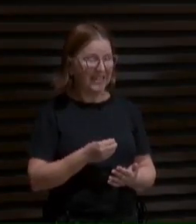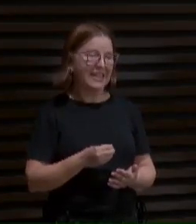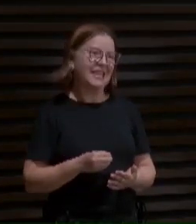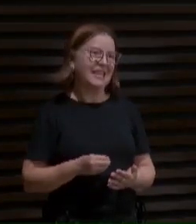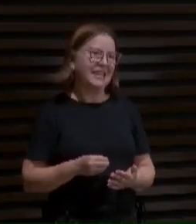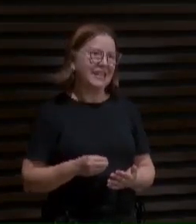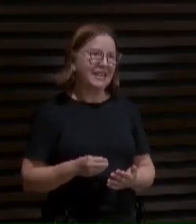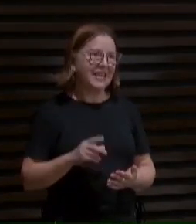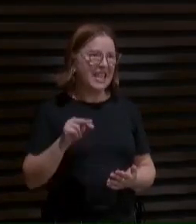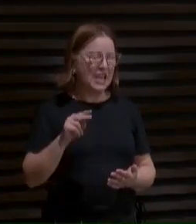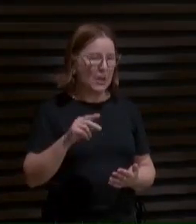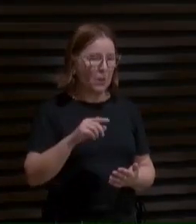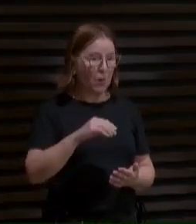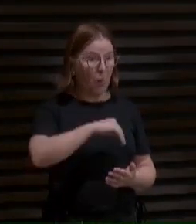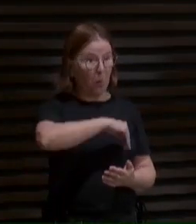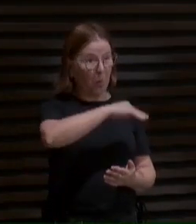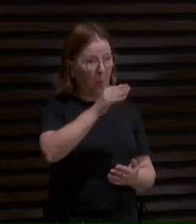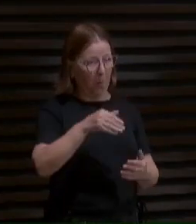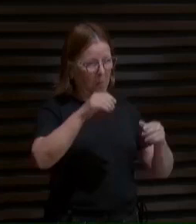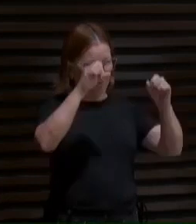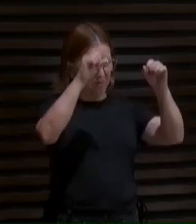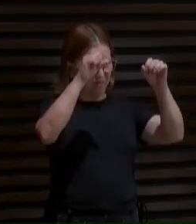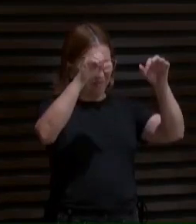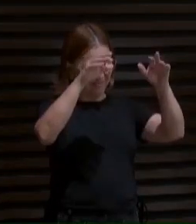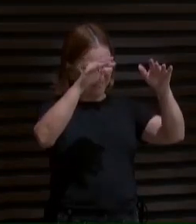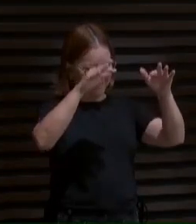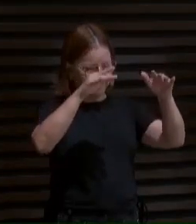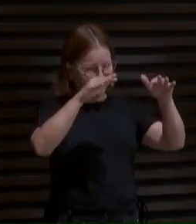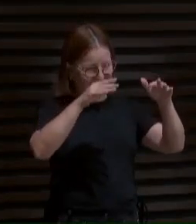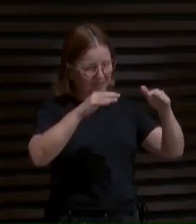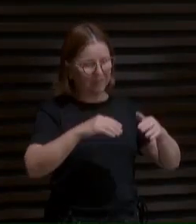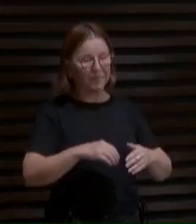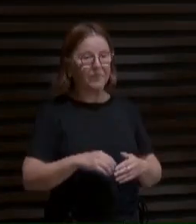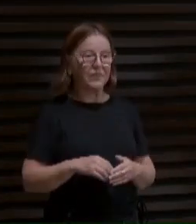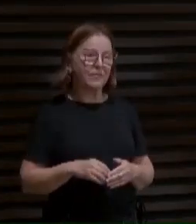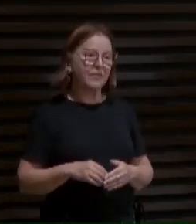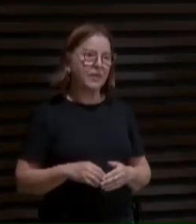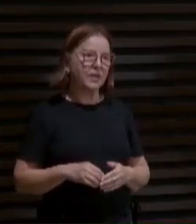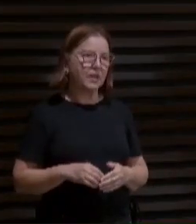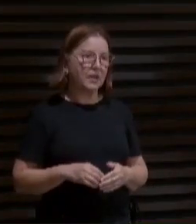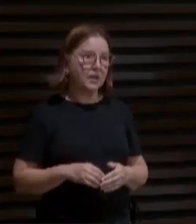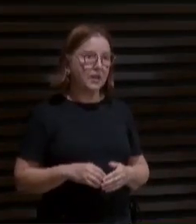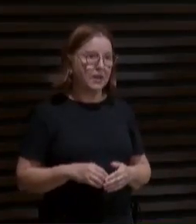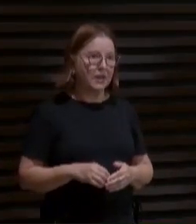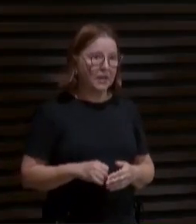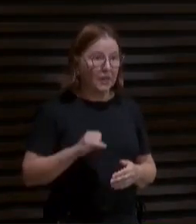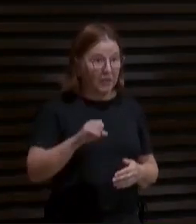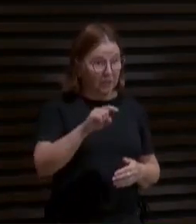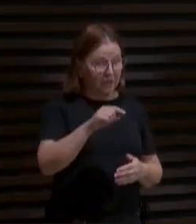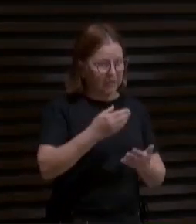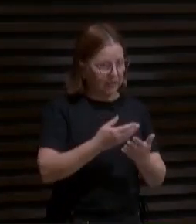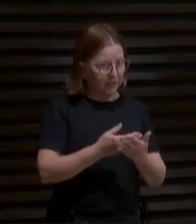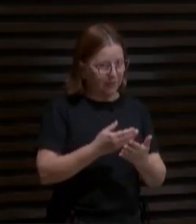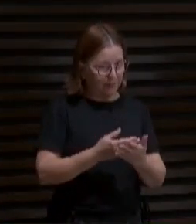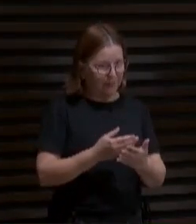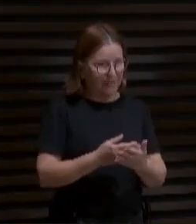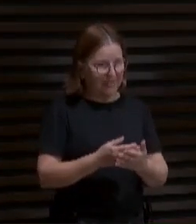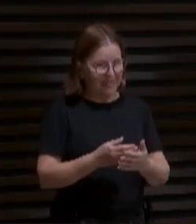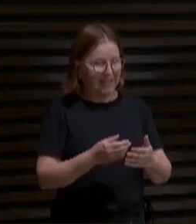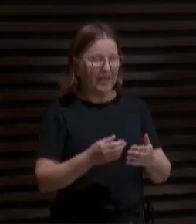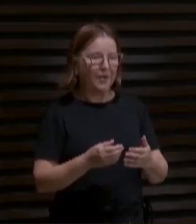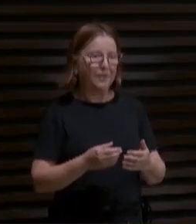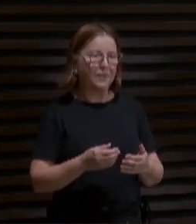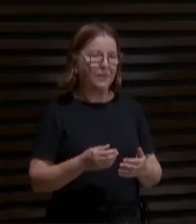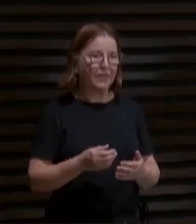Ebal. E se você for estudar, você vai verificar muito interessantemente que os filhos das